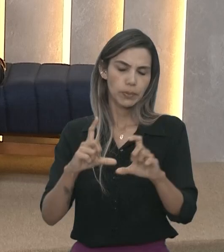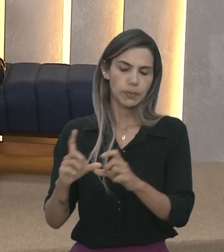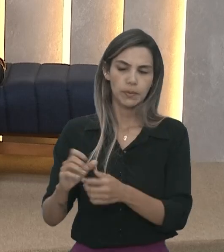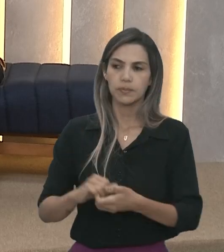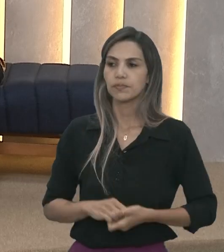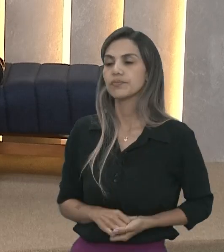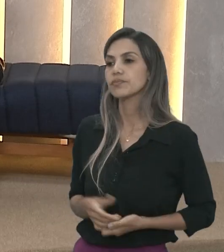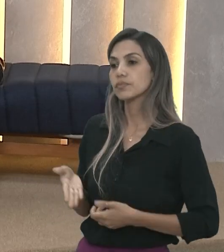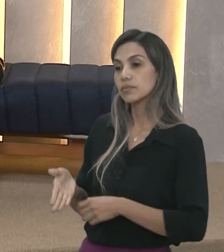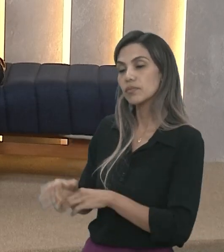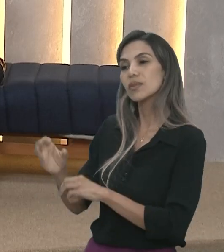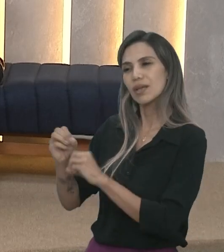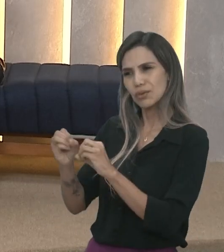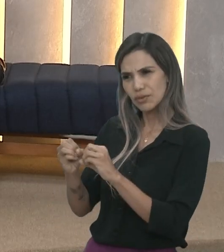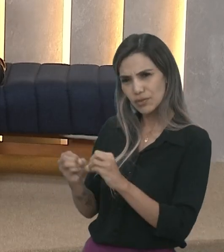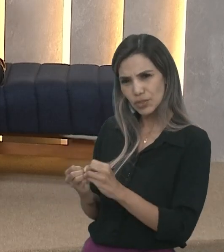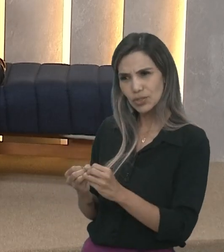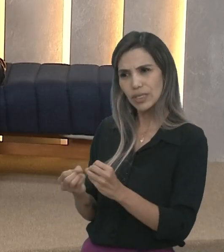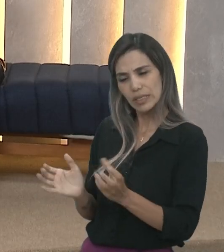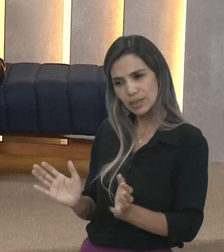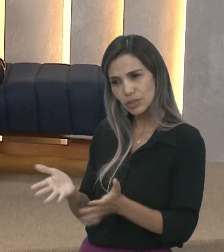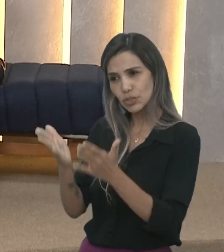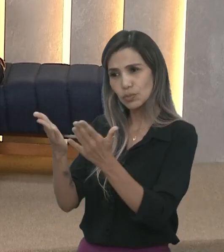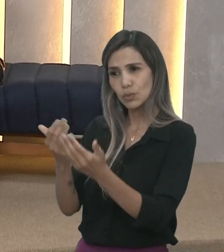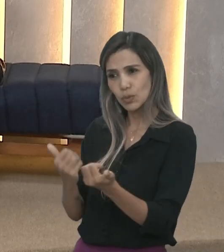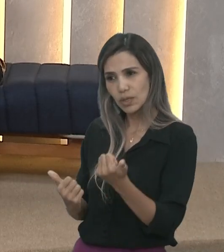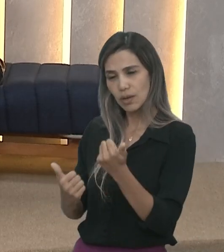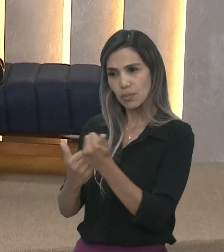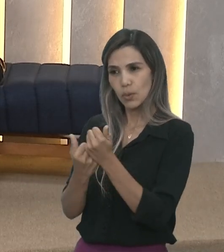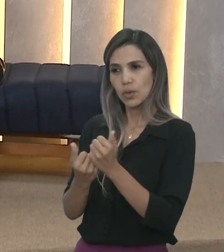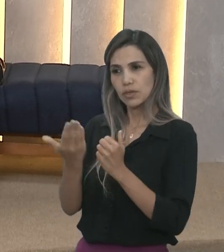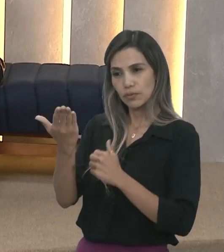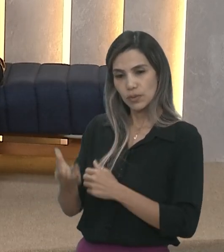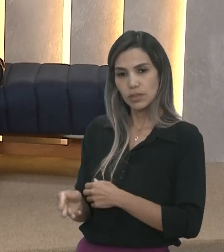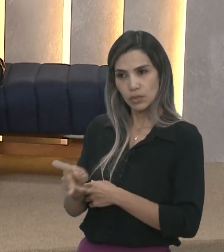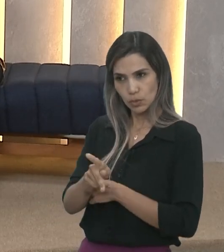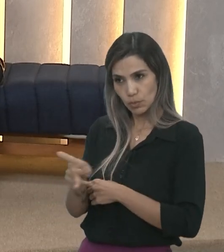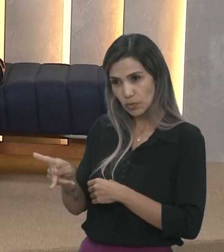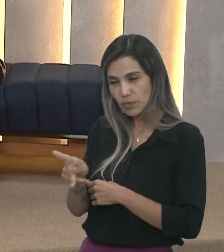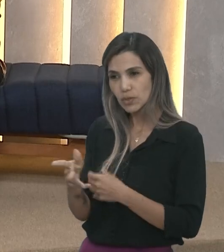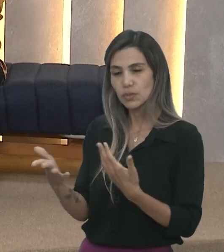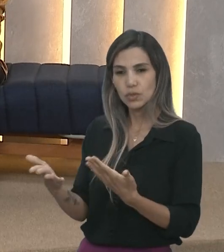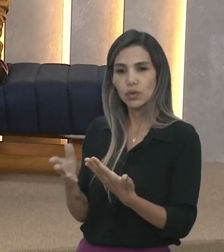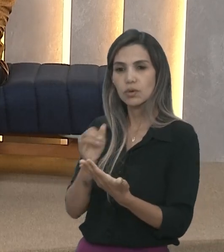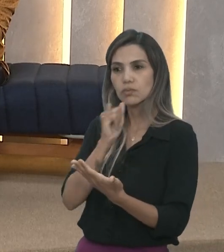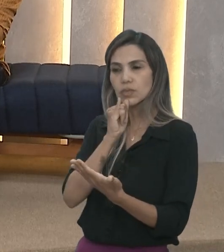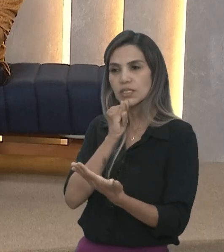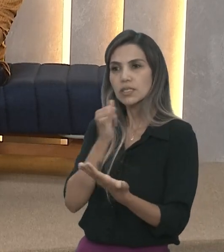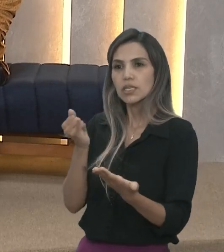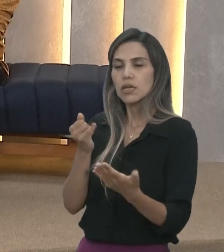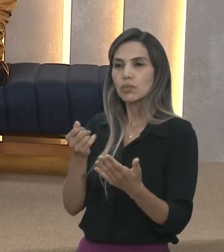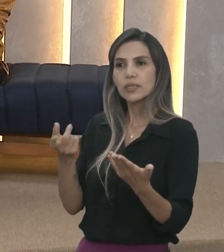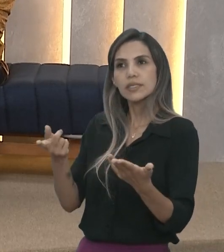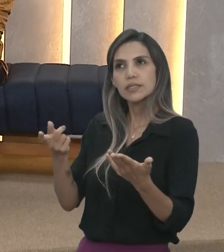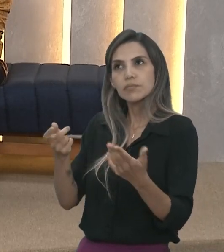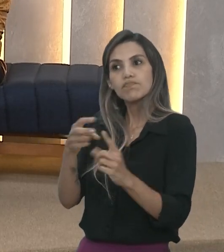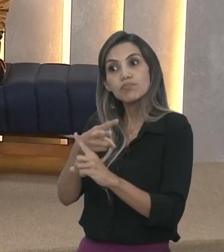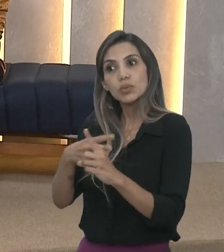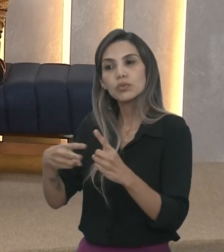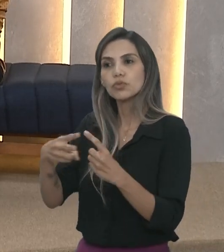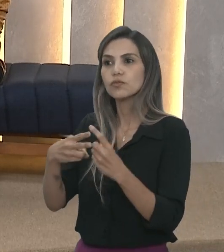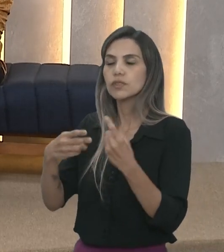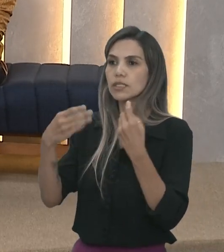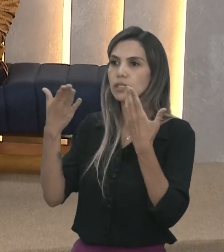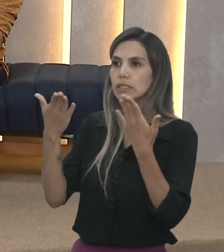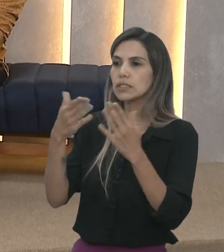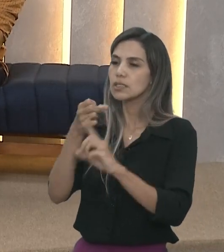ela incentiva o professor aqui dentro da universidade nesse sentido, a ter essa observação também, o olhar